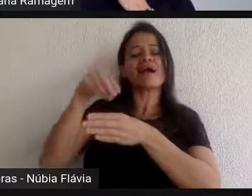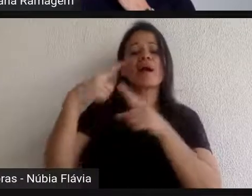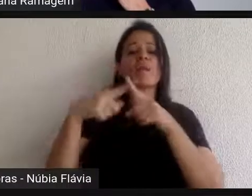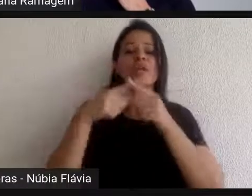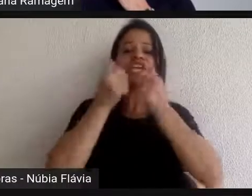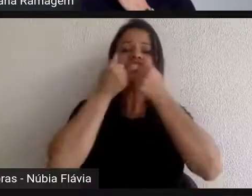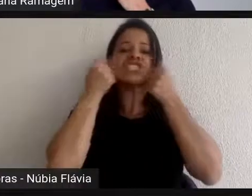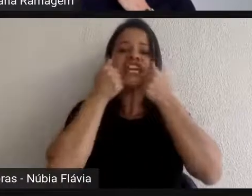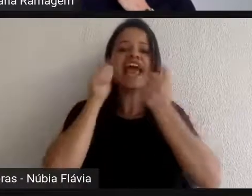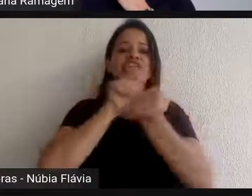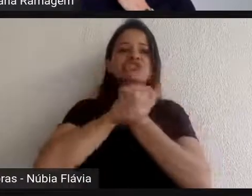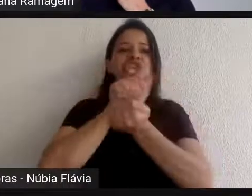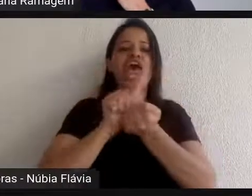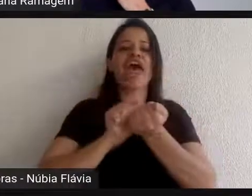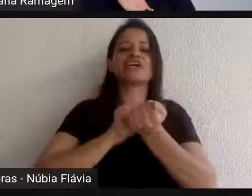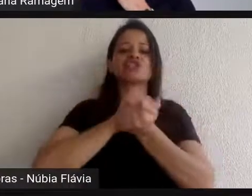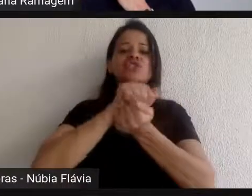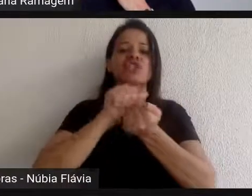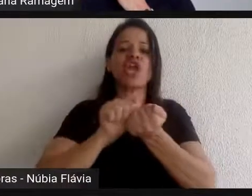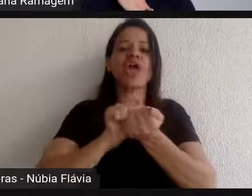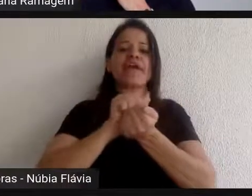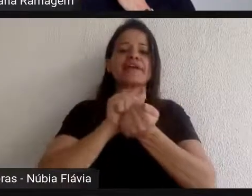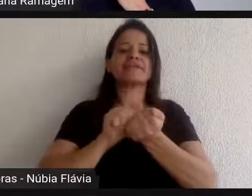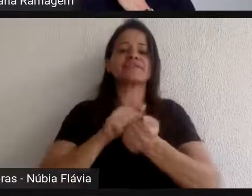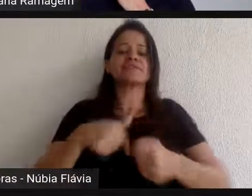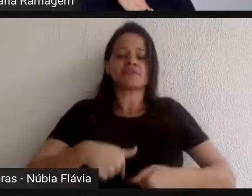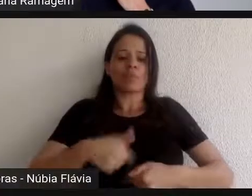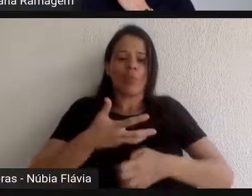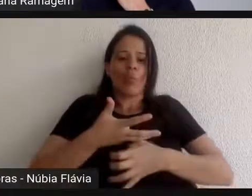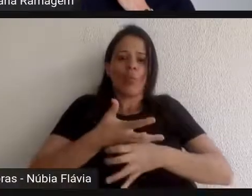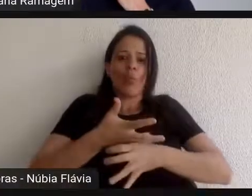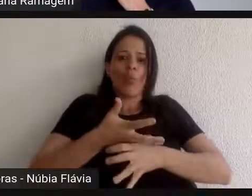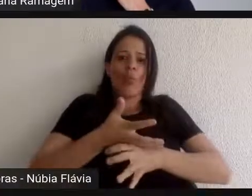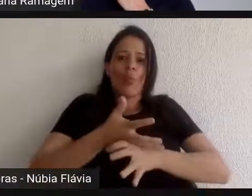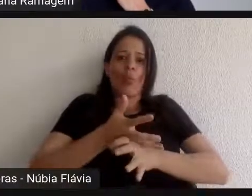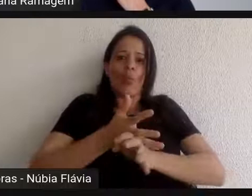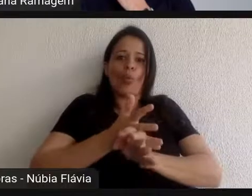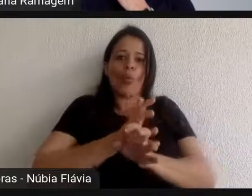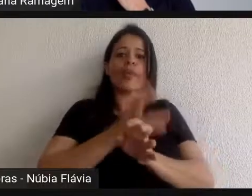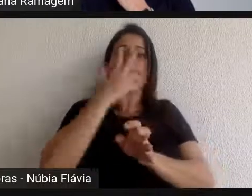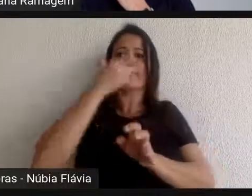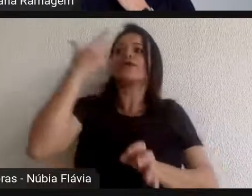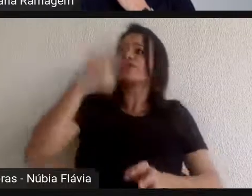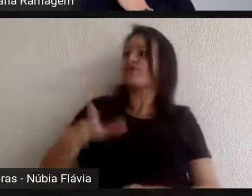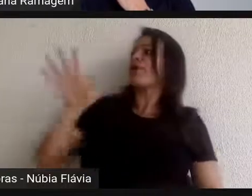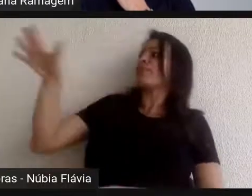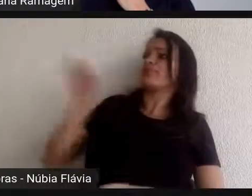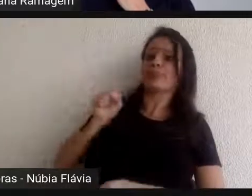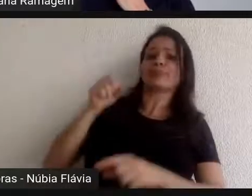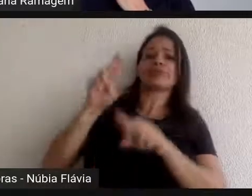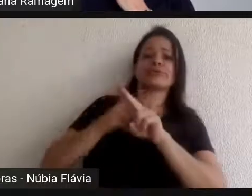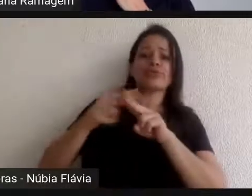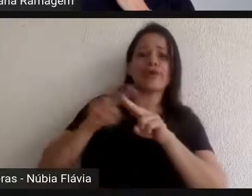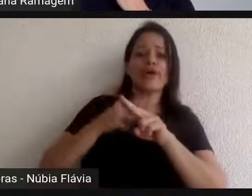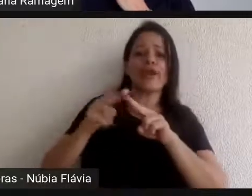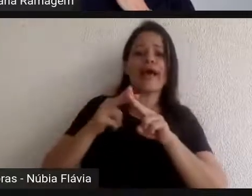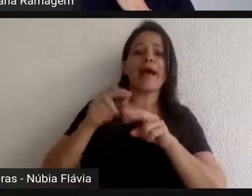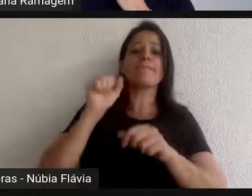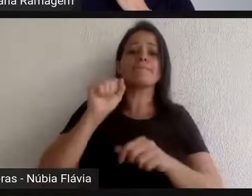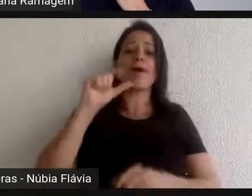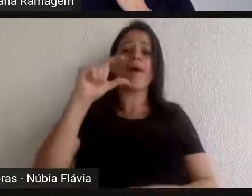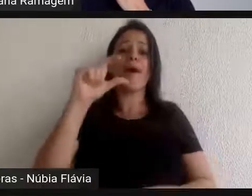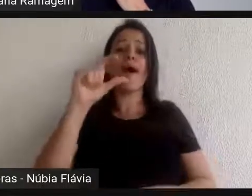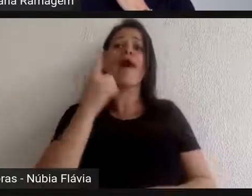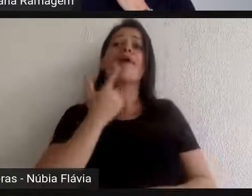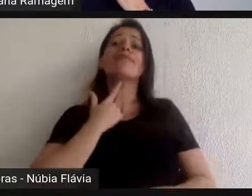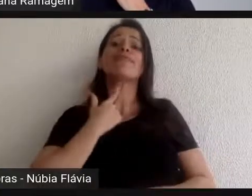não satisfazer e depois eu acabar indo pro doce, aí entra aquela estratégia do chocolate. Será que não é melhor então eu comer uma paçoquinha bem pequenininha